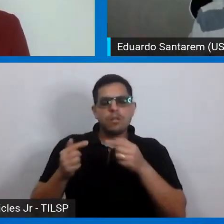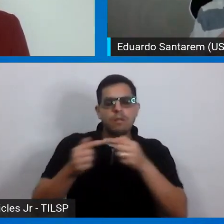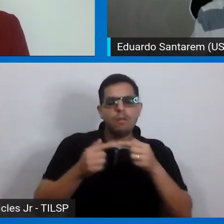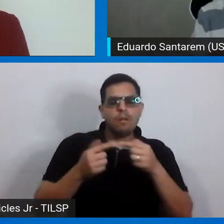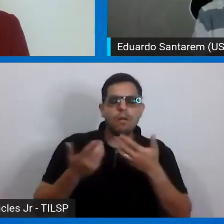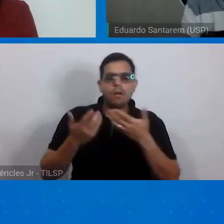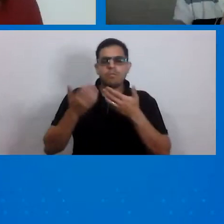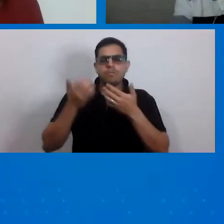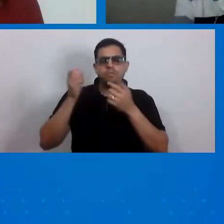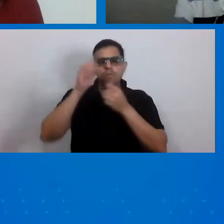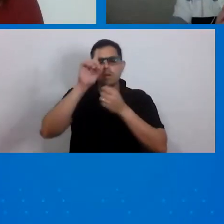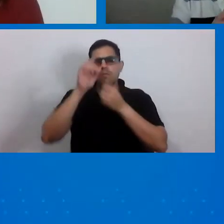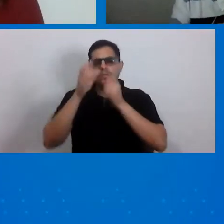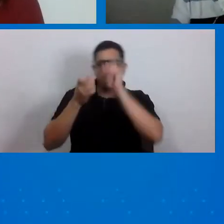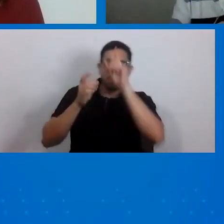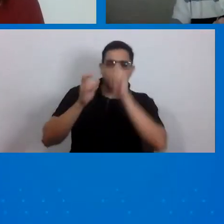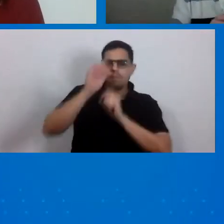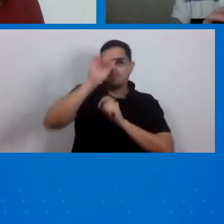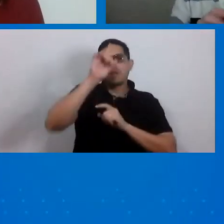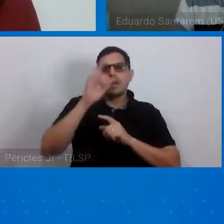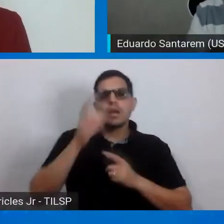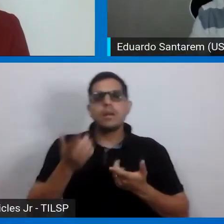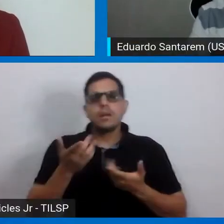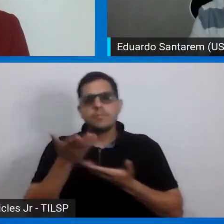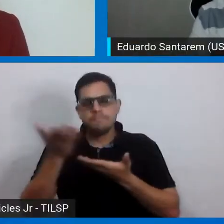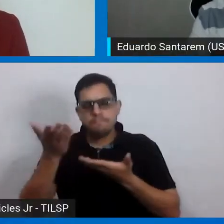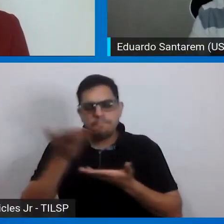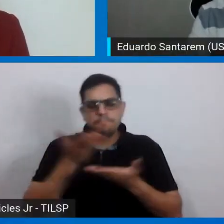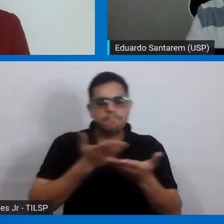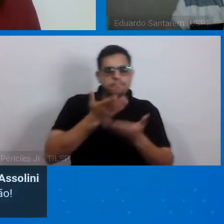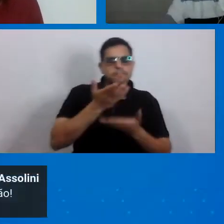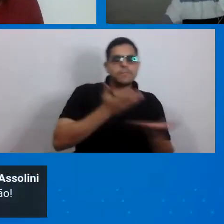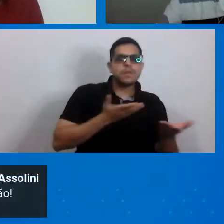mostrar que as tecnologias podem podem